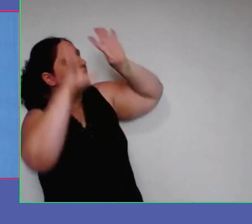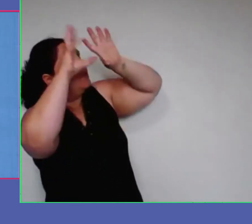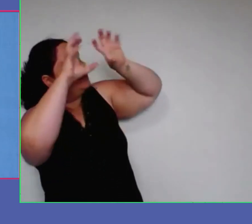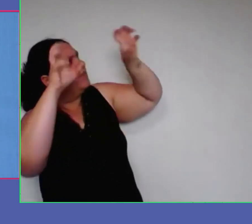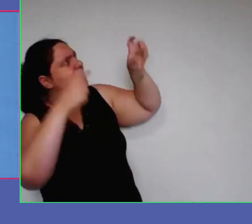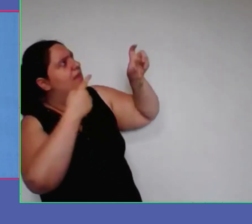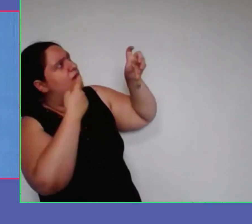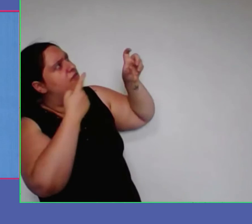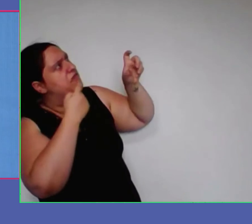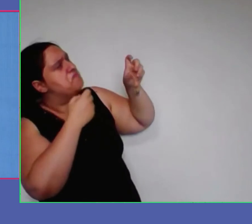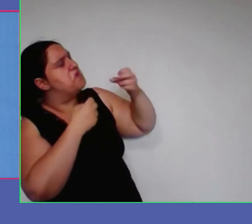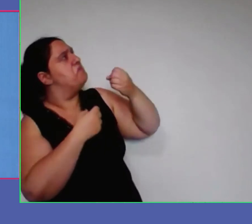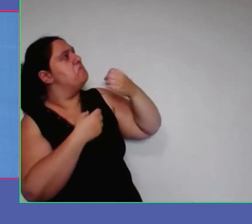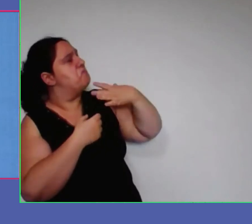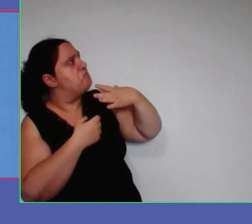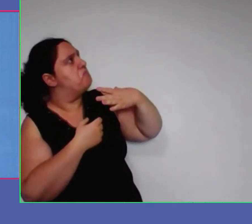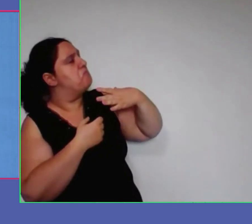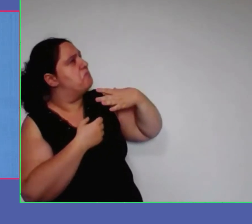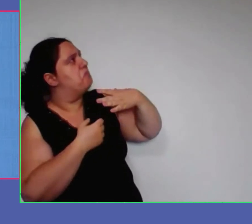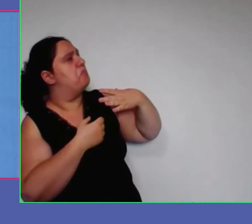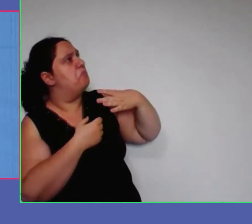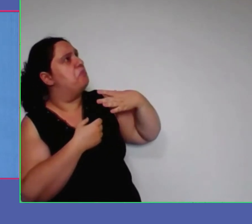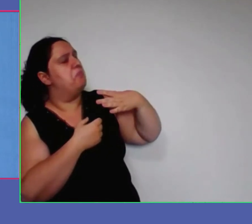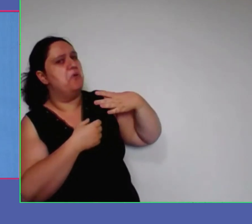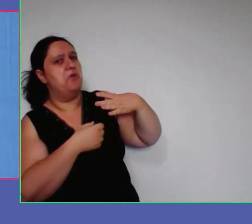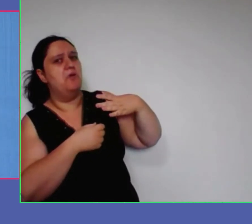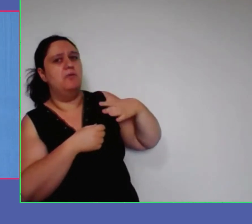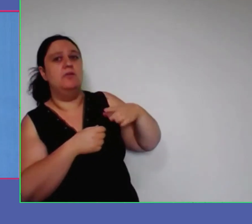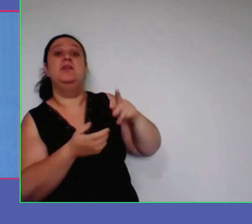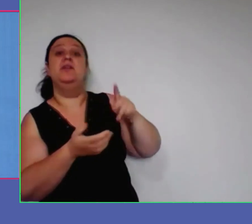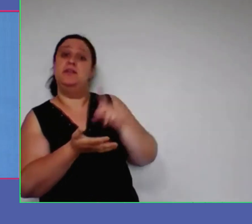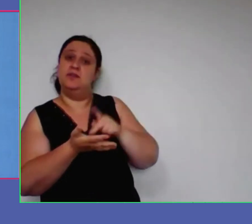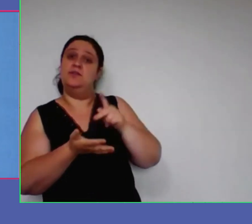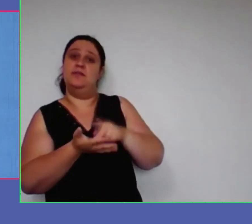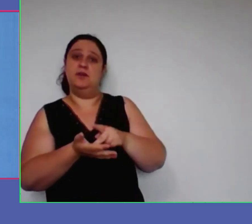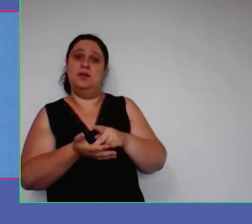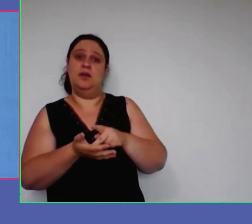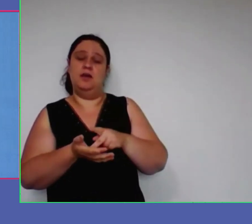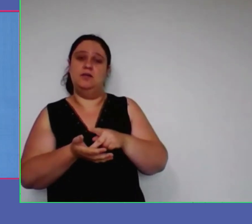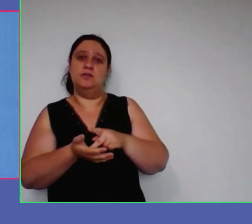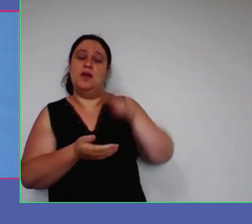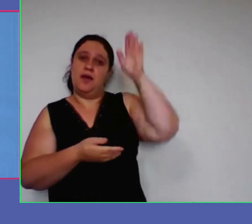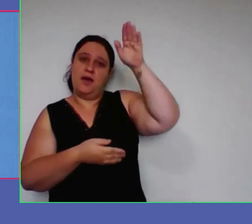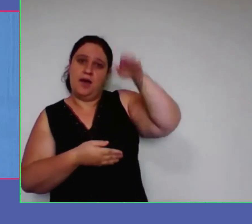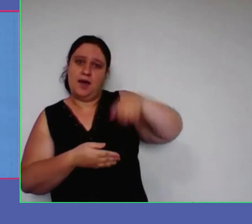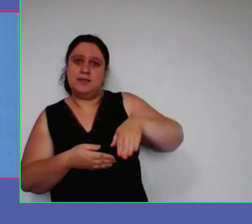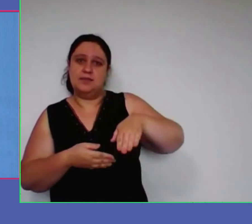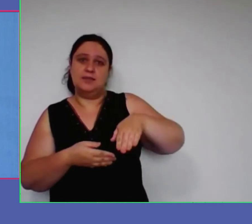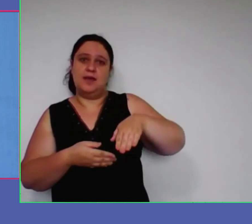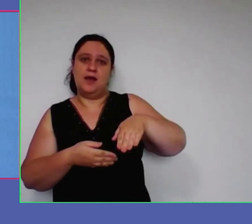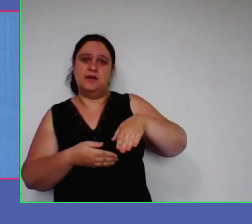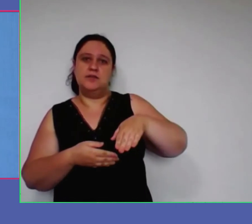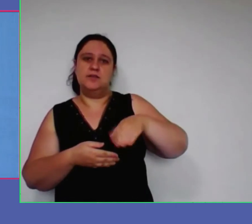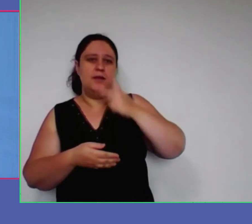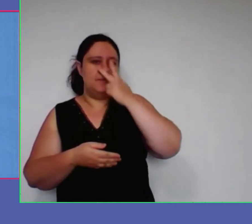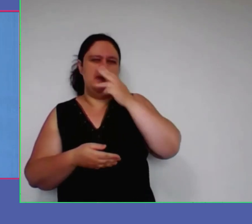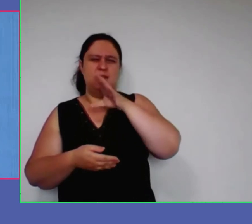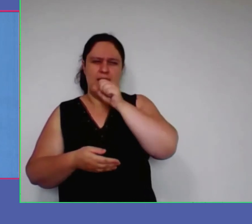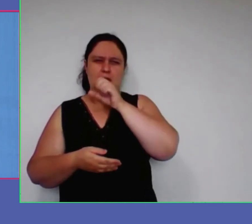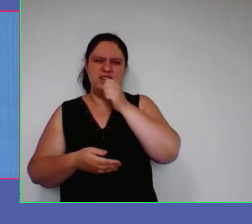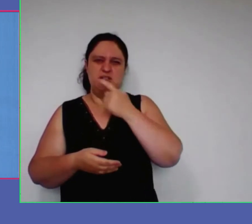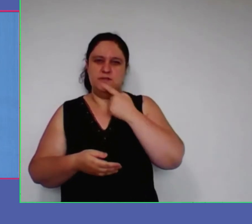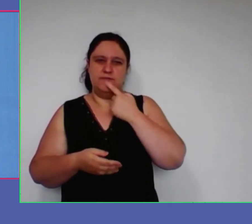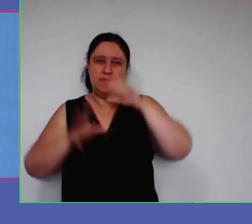entardecer, o céu fica vermelho mesmo, o céu fica alaranjado, por causa do pôr do sol, certo ou não? Então, quando